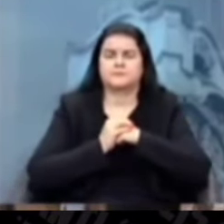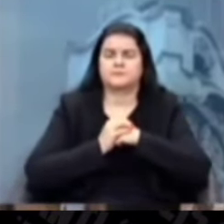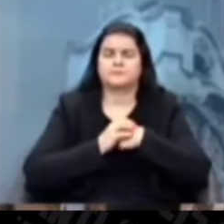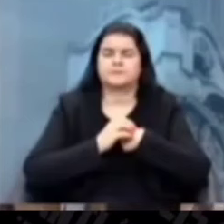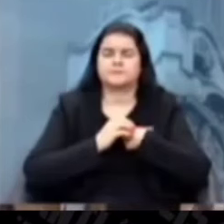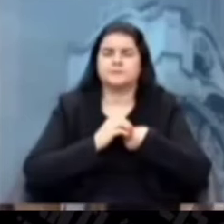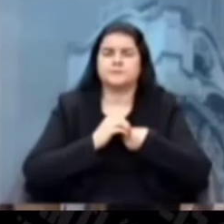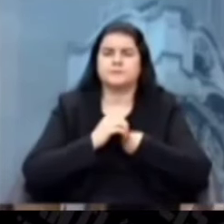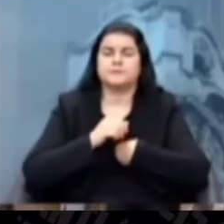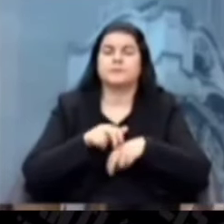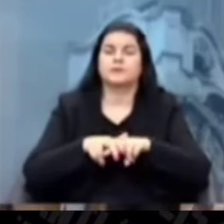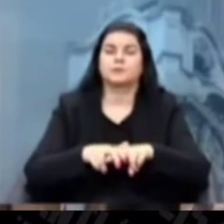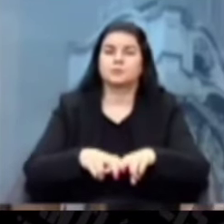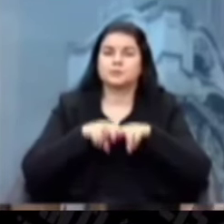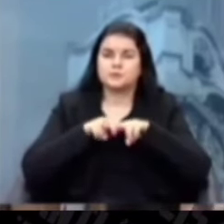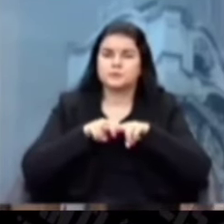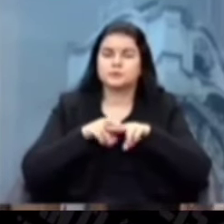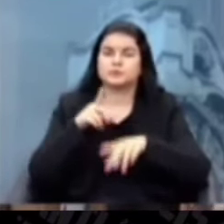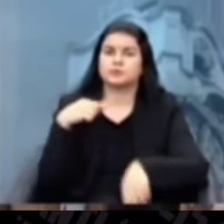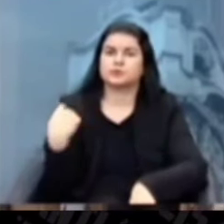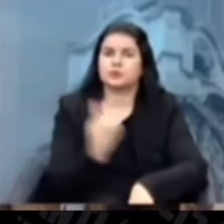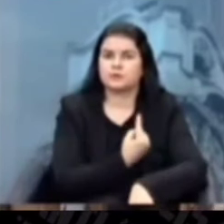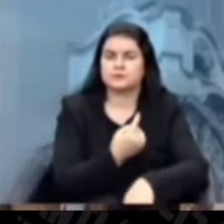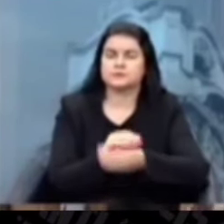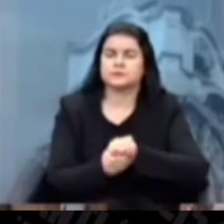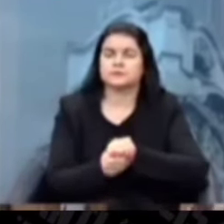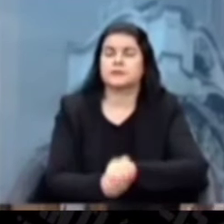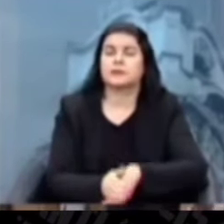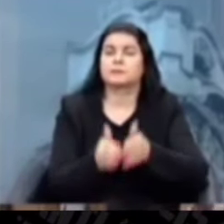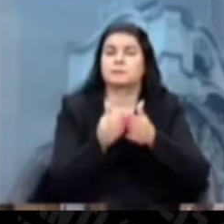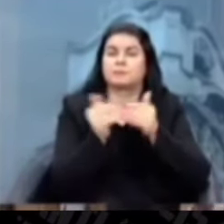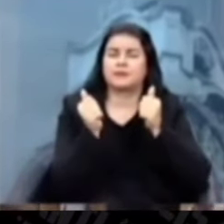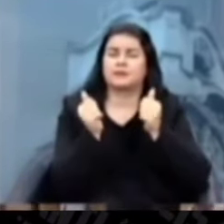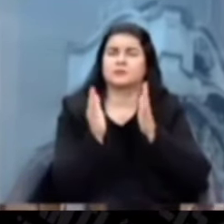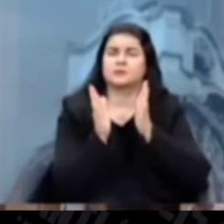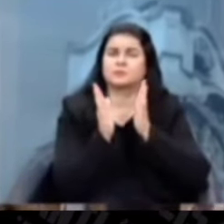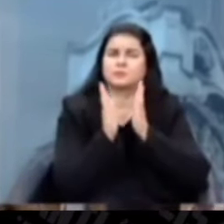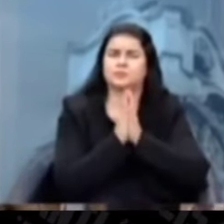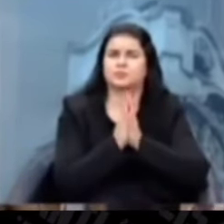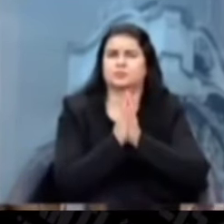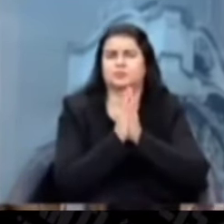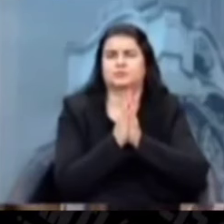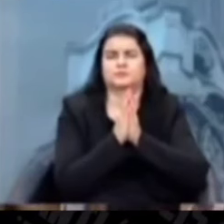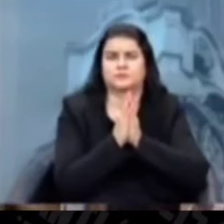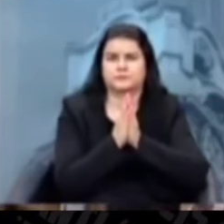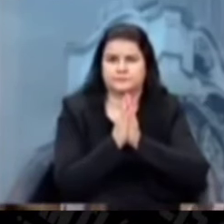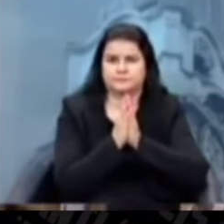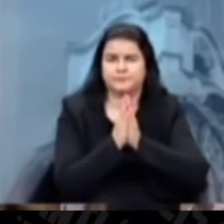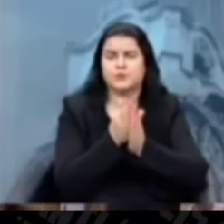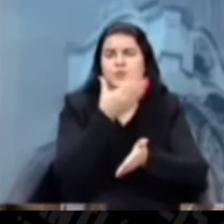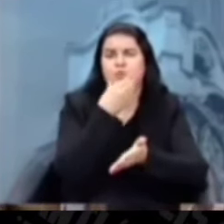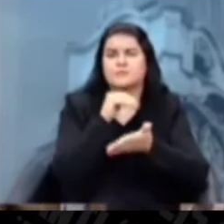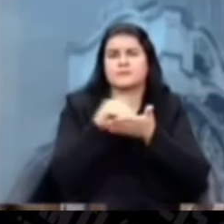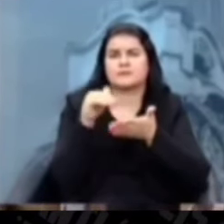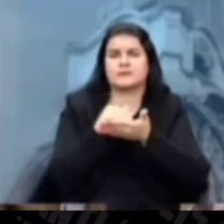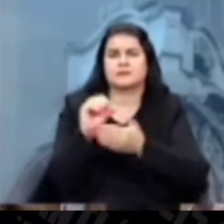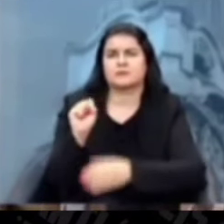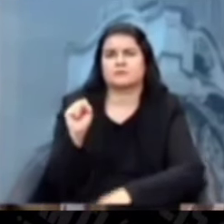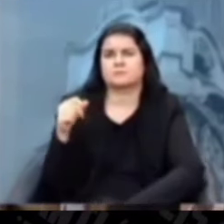Por isso, nós pedimos aqui encarecidamente que o secretário Mauro